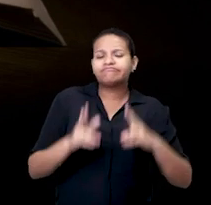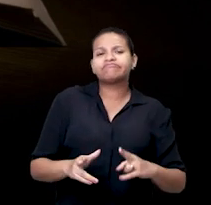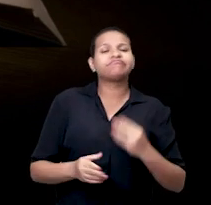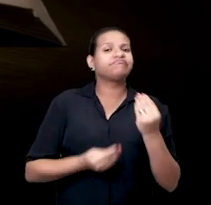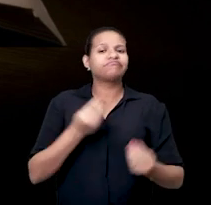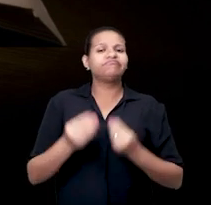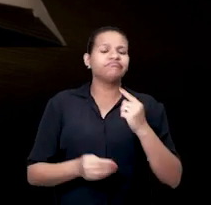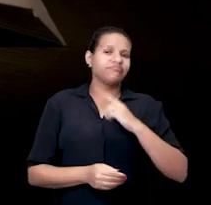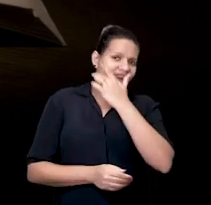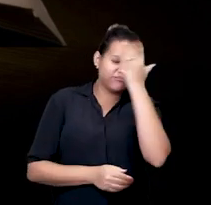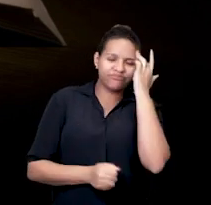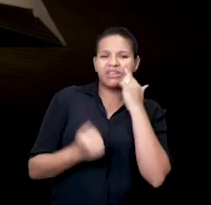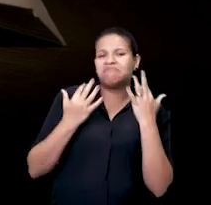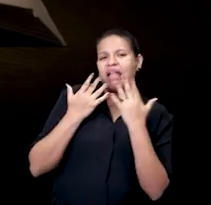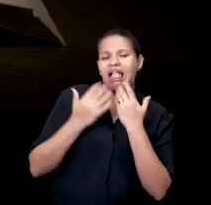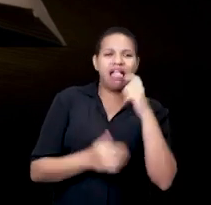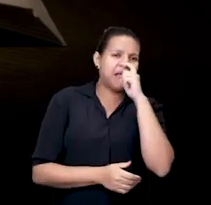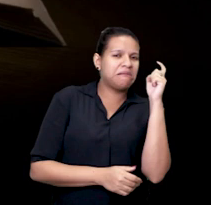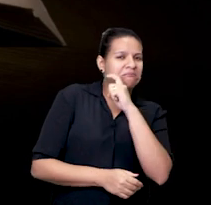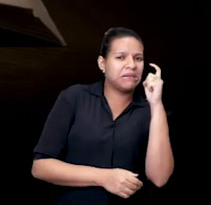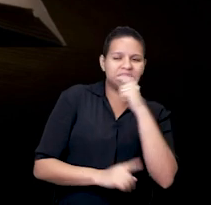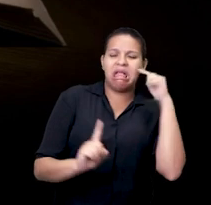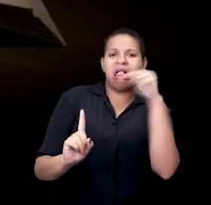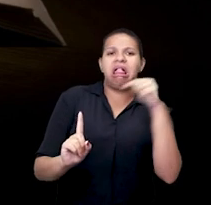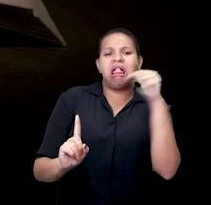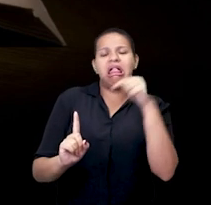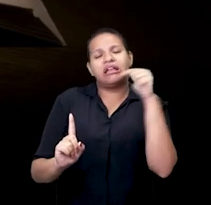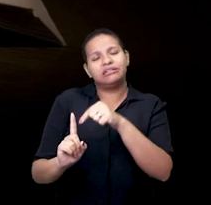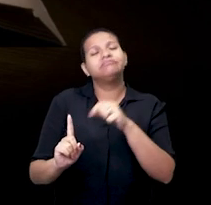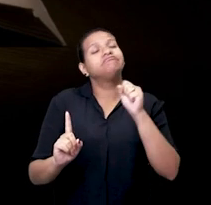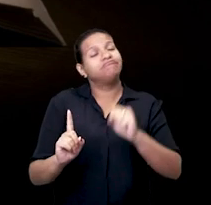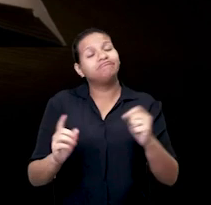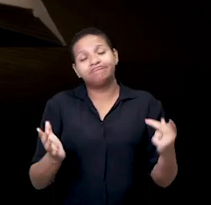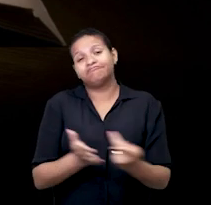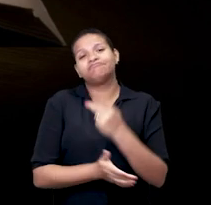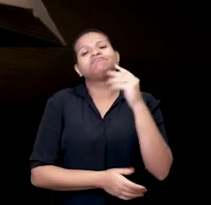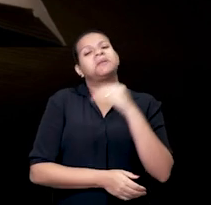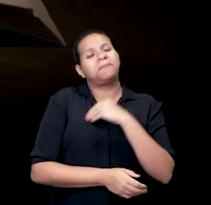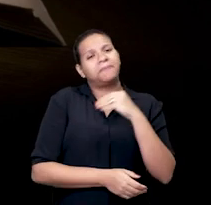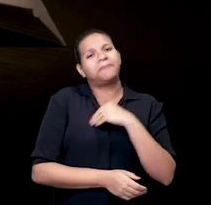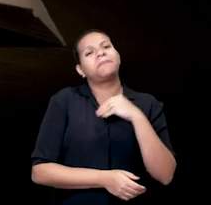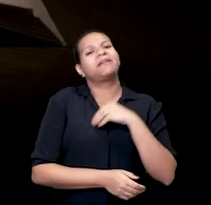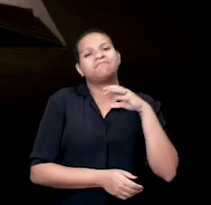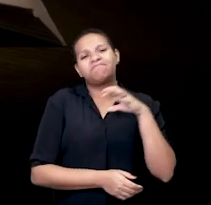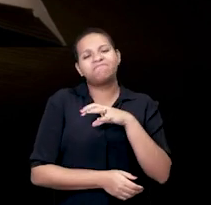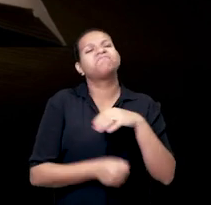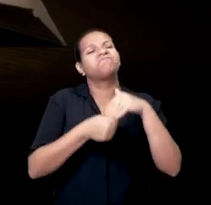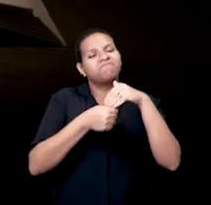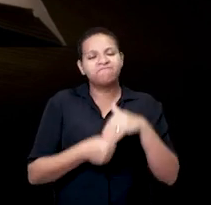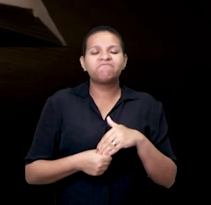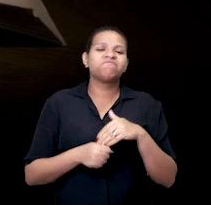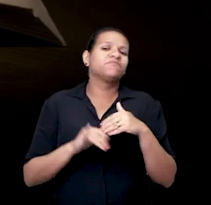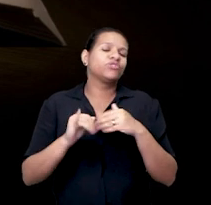usa de falso testemunho contra seu próximo. Dente arruinado, pé que resvala. Tal é a confiança